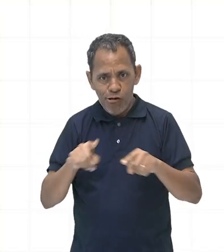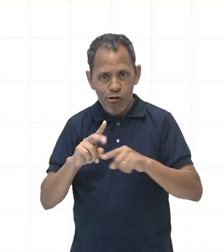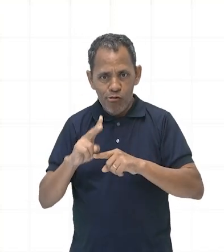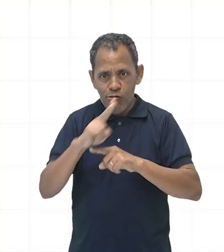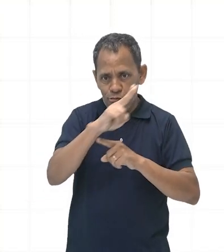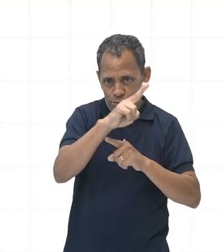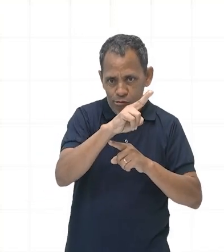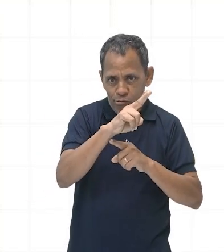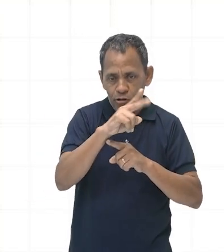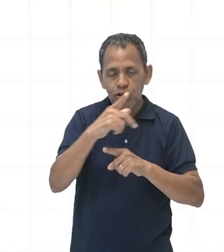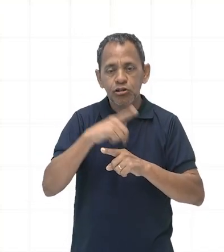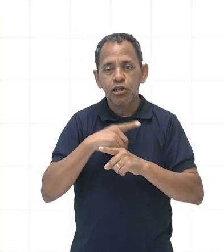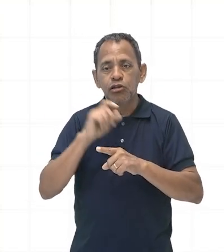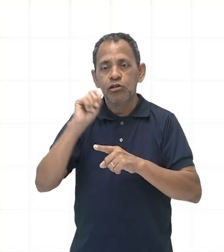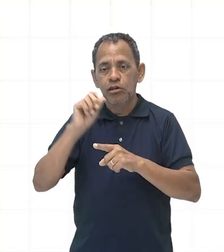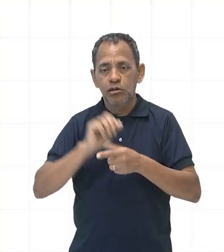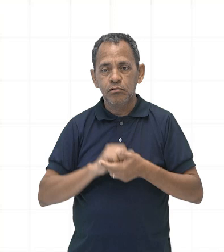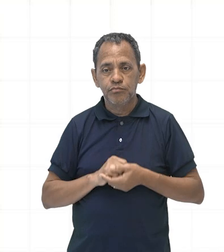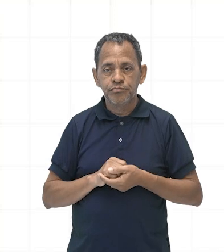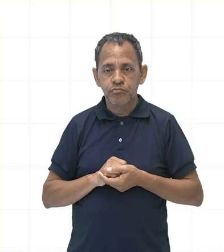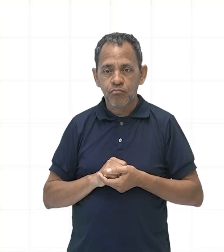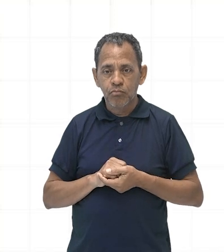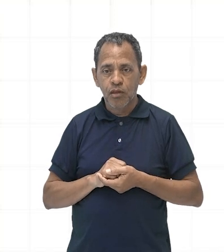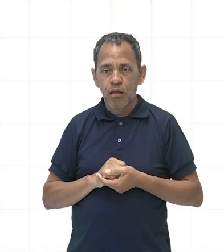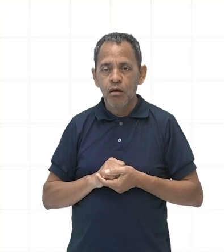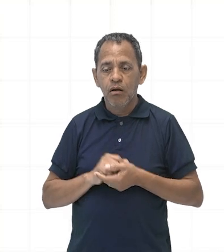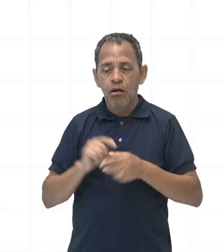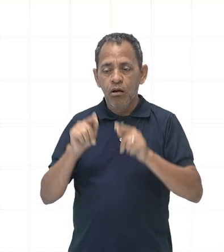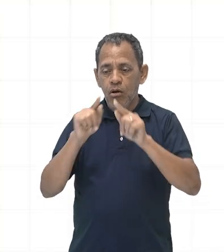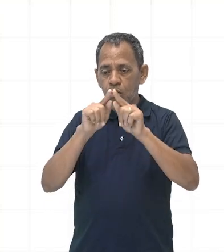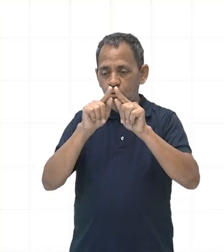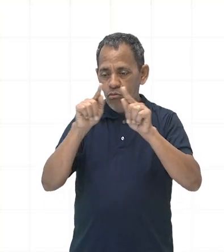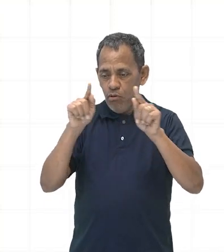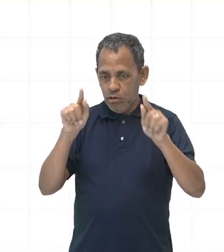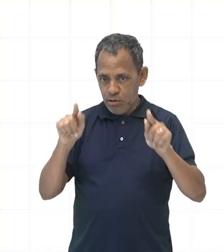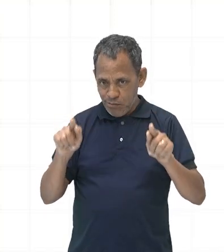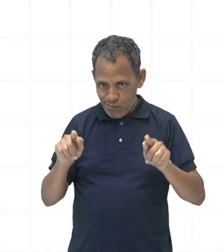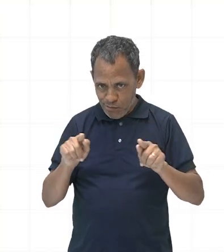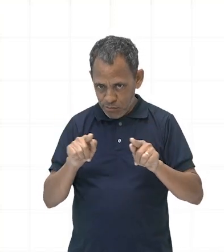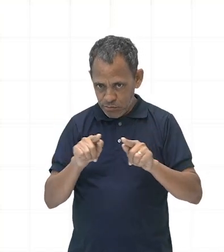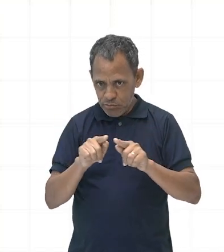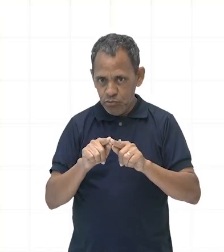eu vou ter um quadradozinho aqui, que eu vou pintar até de outra cor.